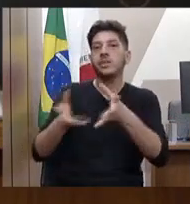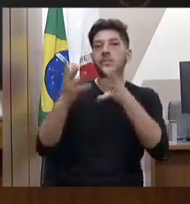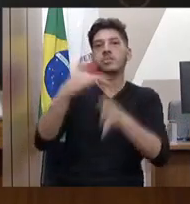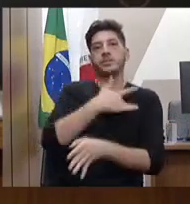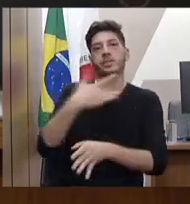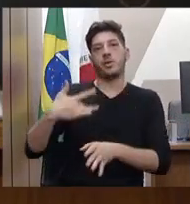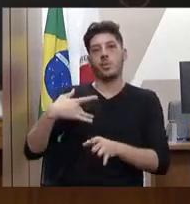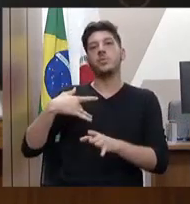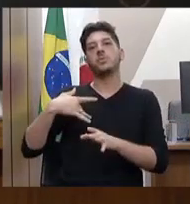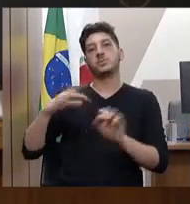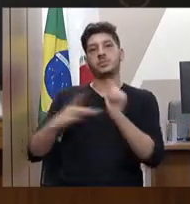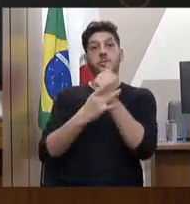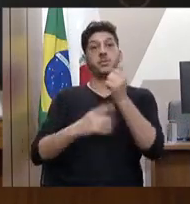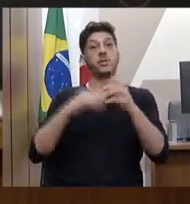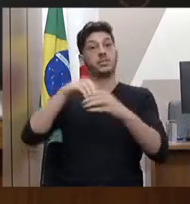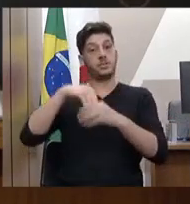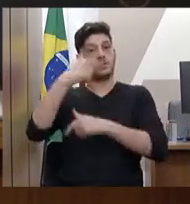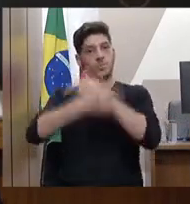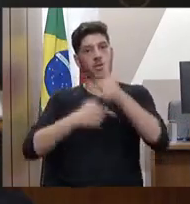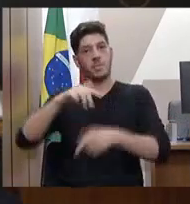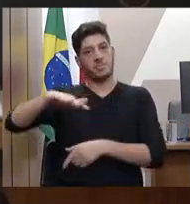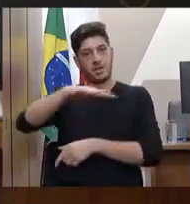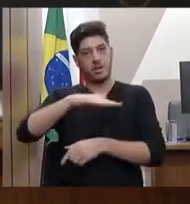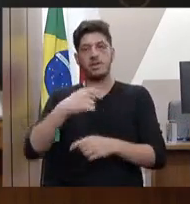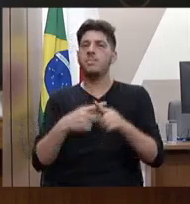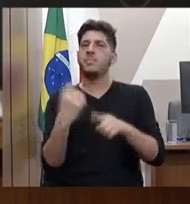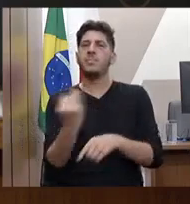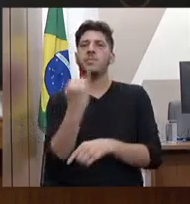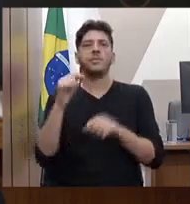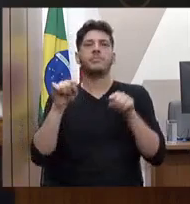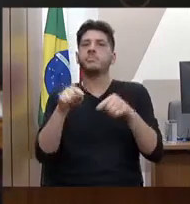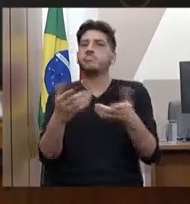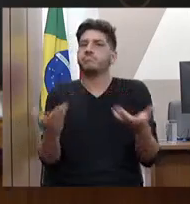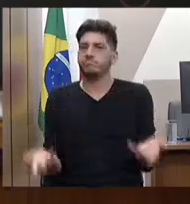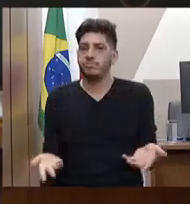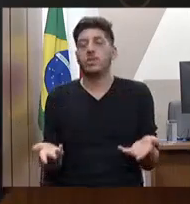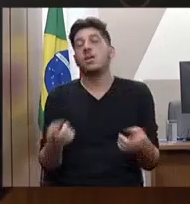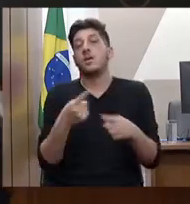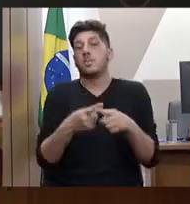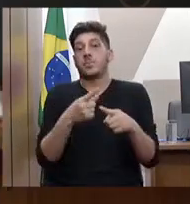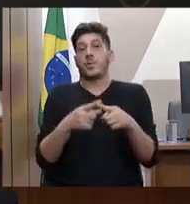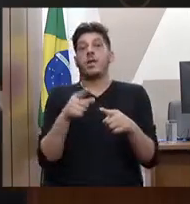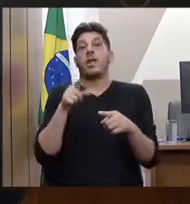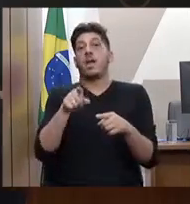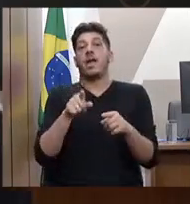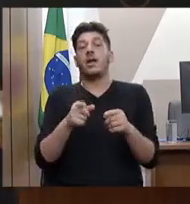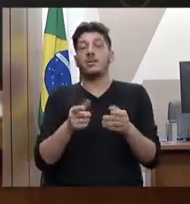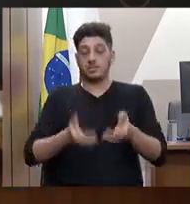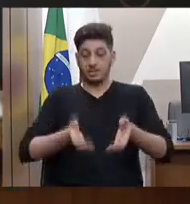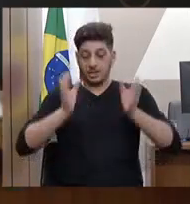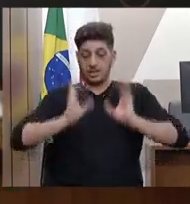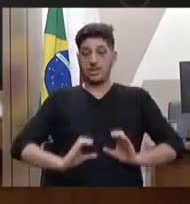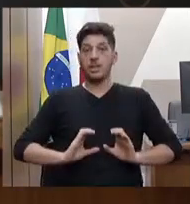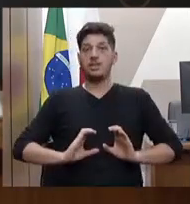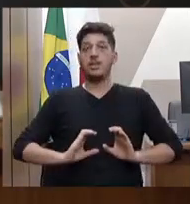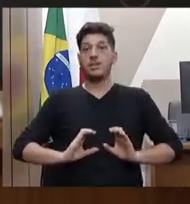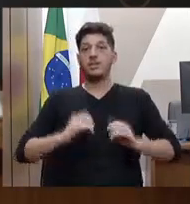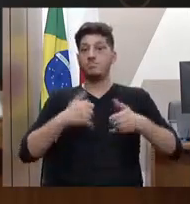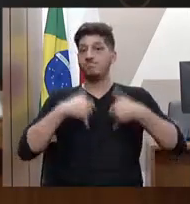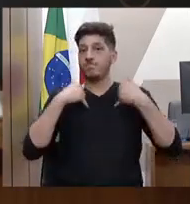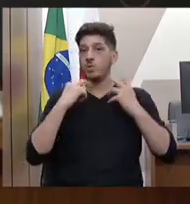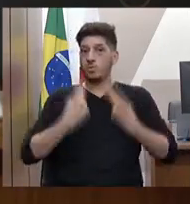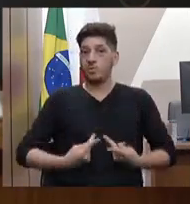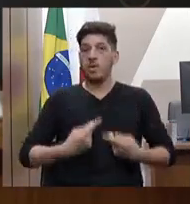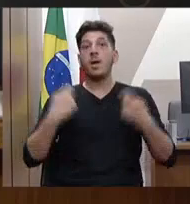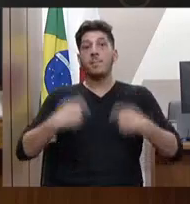e segurança no trabalho e por que que isso é tão relevante porque a dignidade do trabalhador tem que ser posta